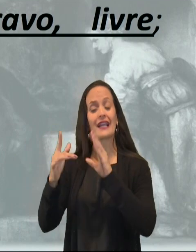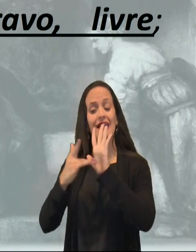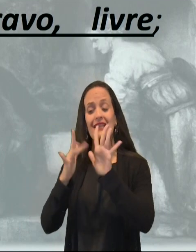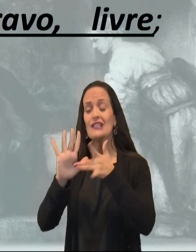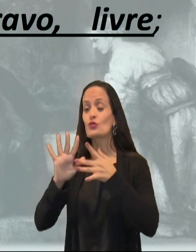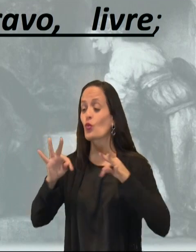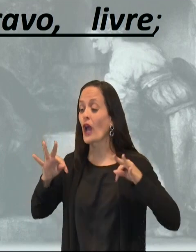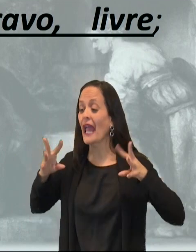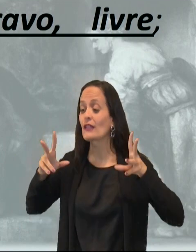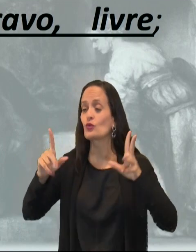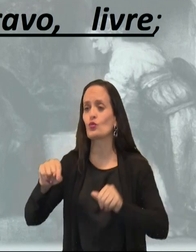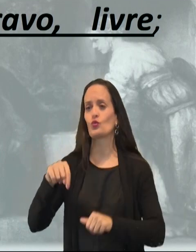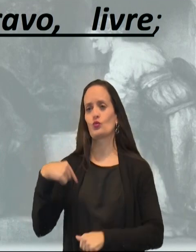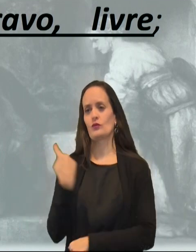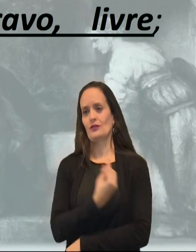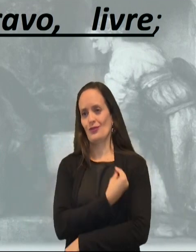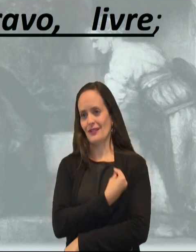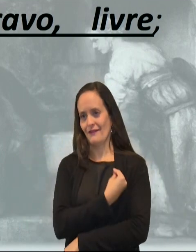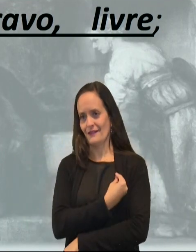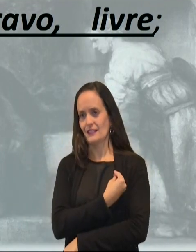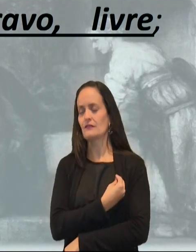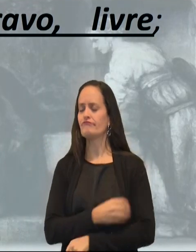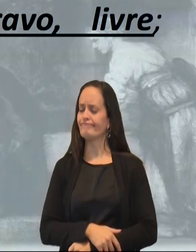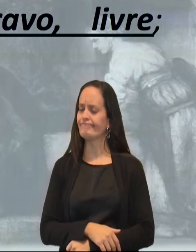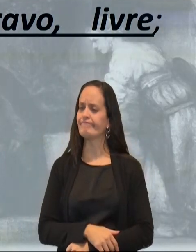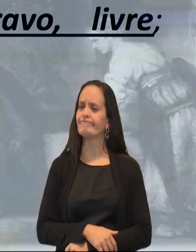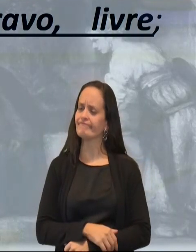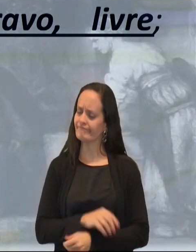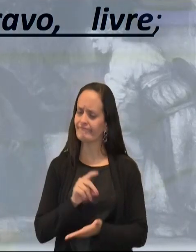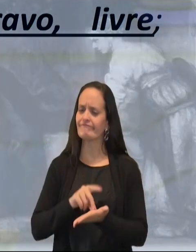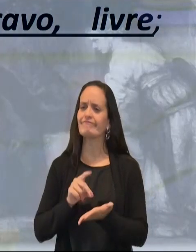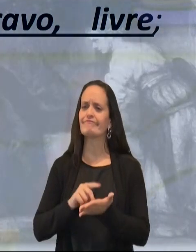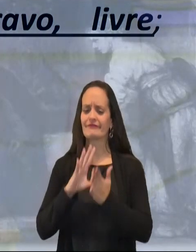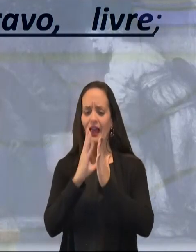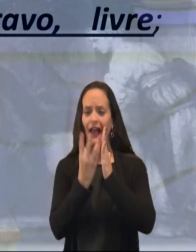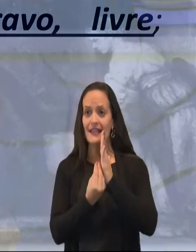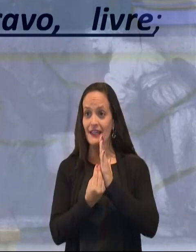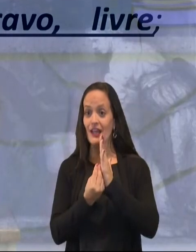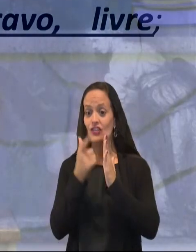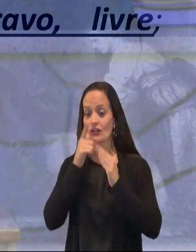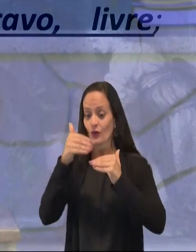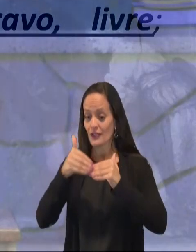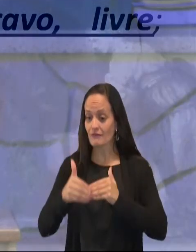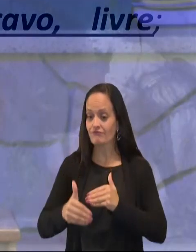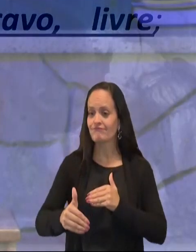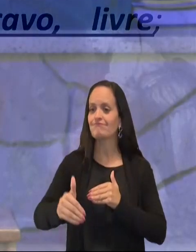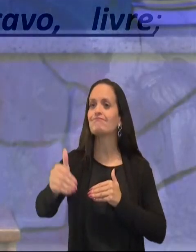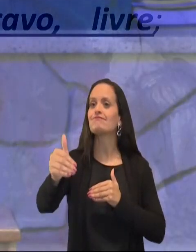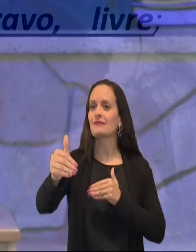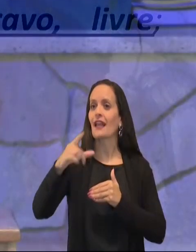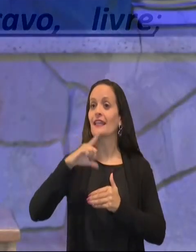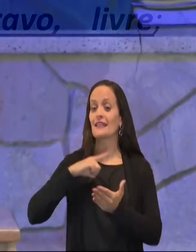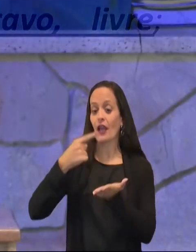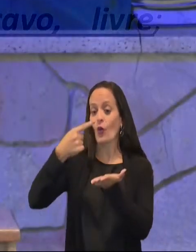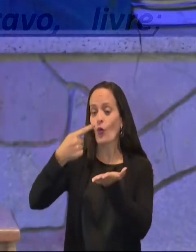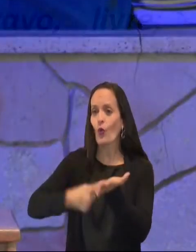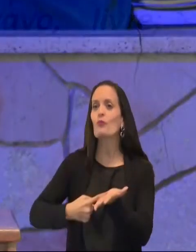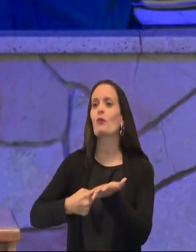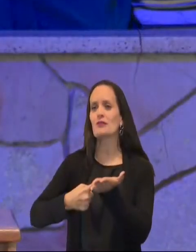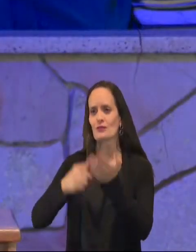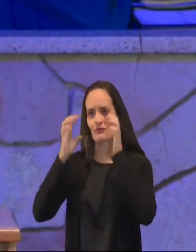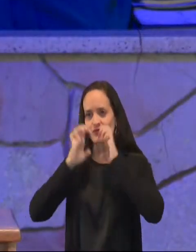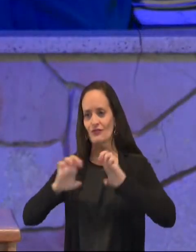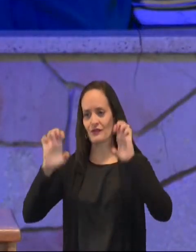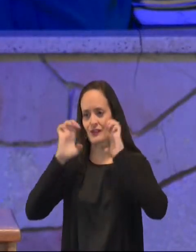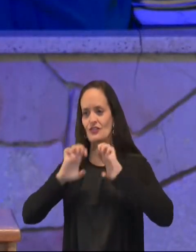em todos. Sim, amados irmãos, a igreja que avança na plenitude da missão, ela não enxerga